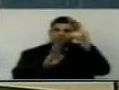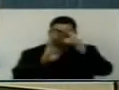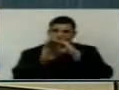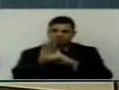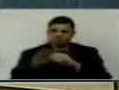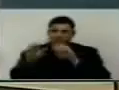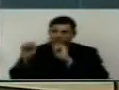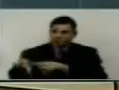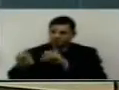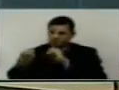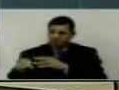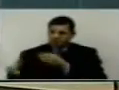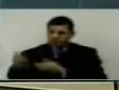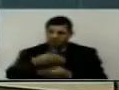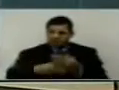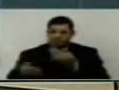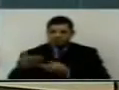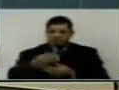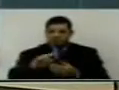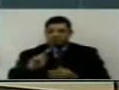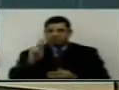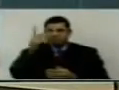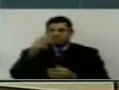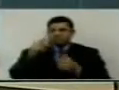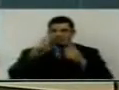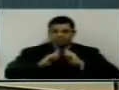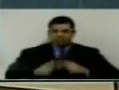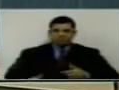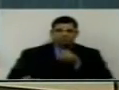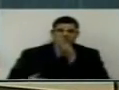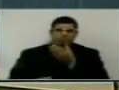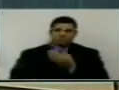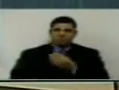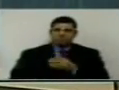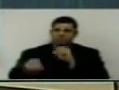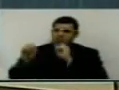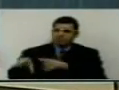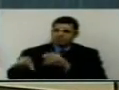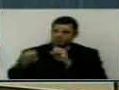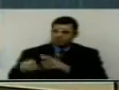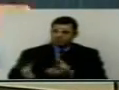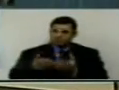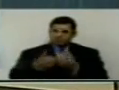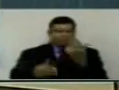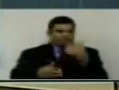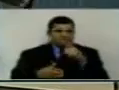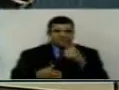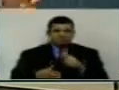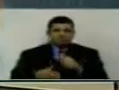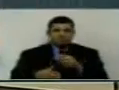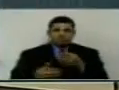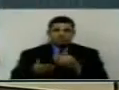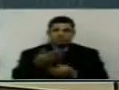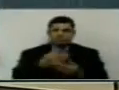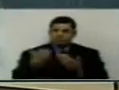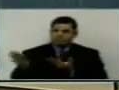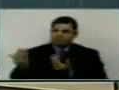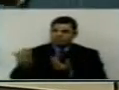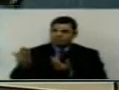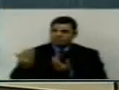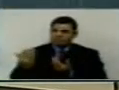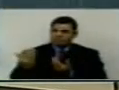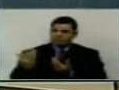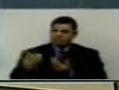uma educação vinculada a valores humanistas, de uma educação que não bitola o jovem, de uma educação